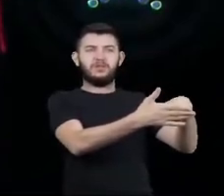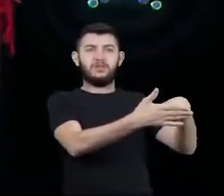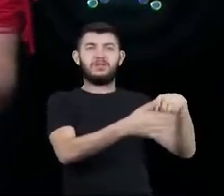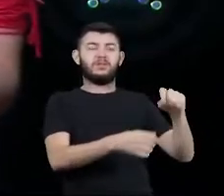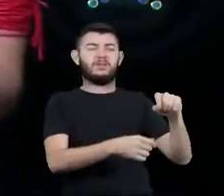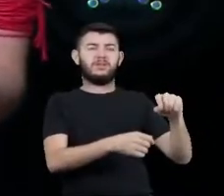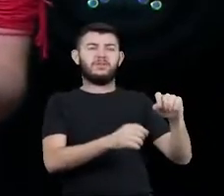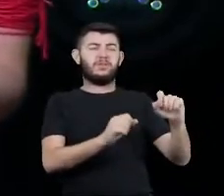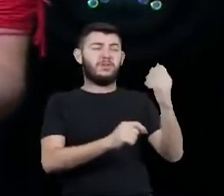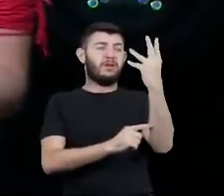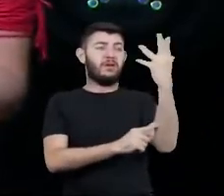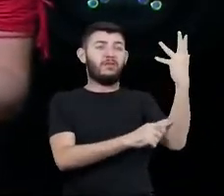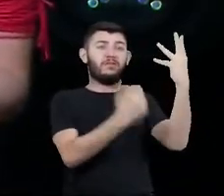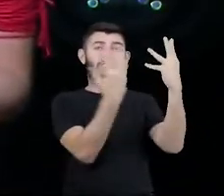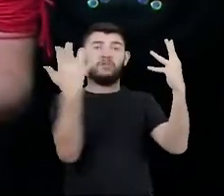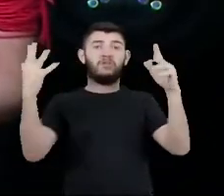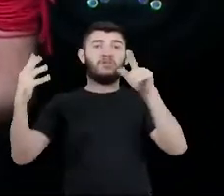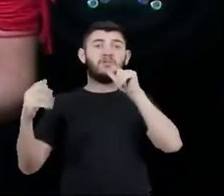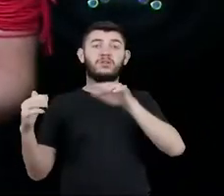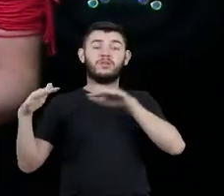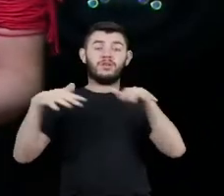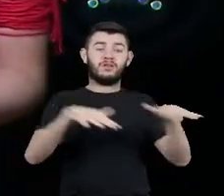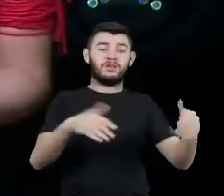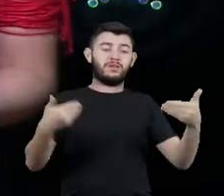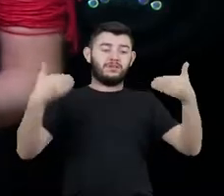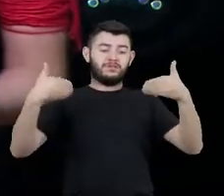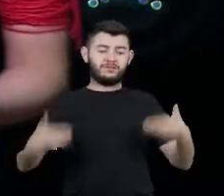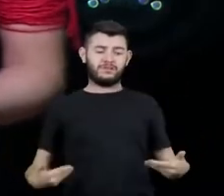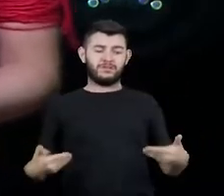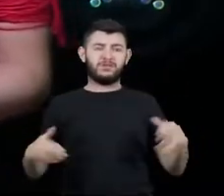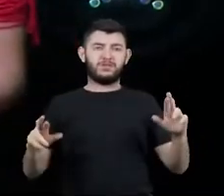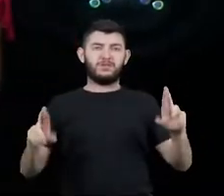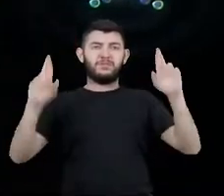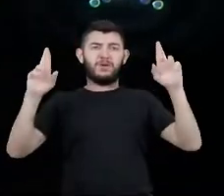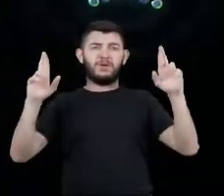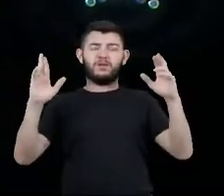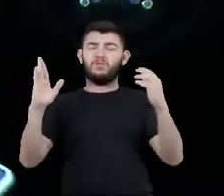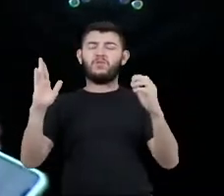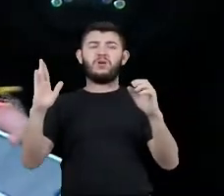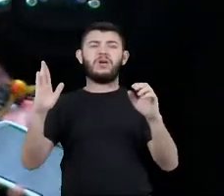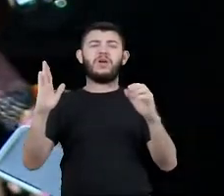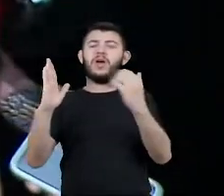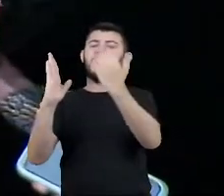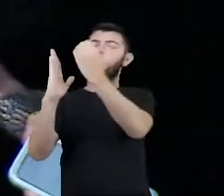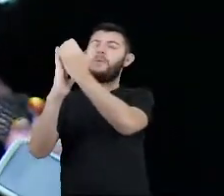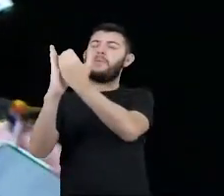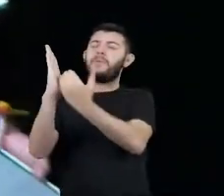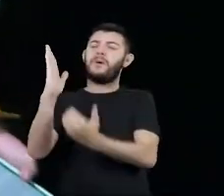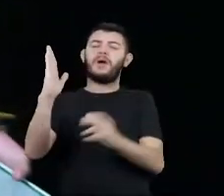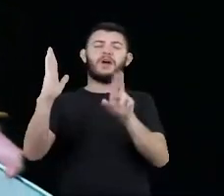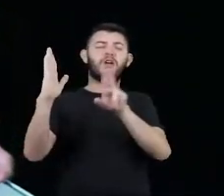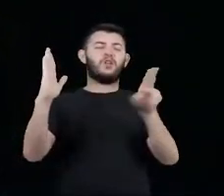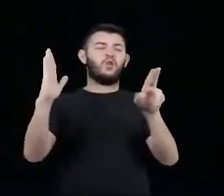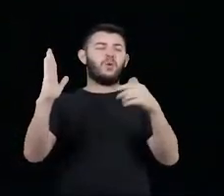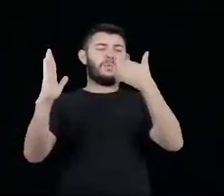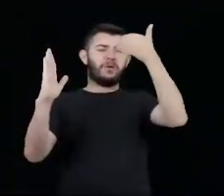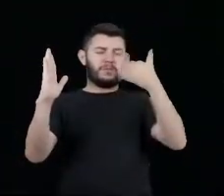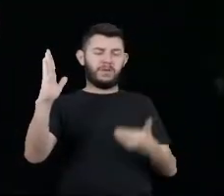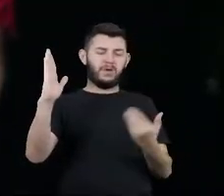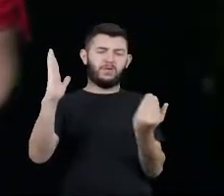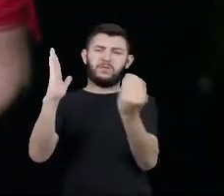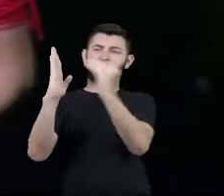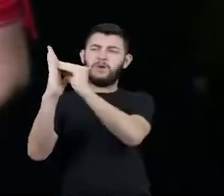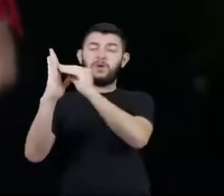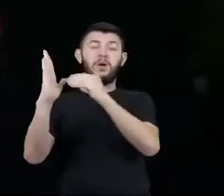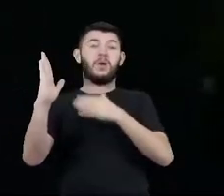que o meu nome nunca esteja nessa lista. Nem do meu pai, o grande cacique Almir Suruí, e nem